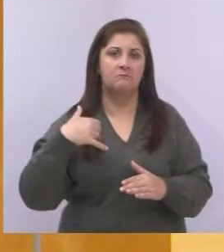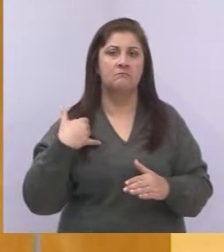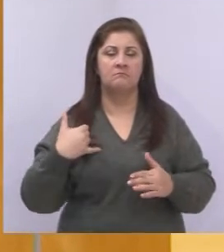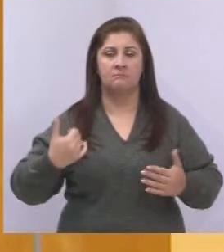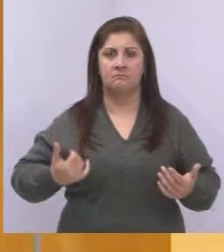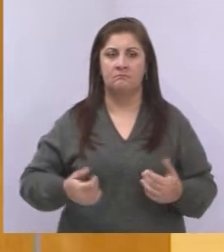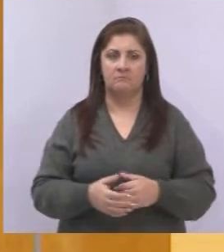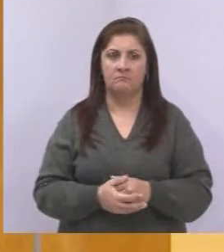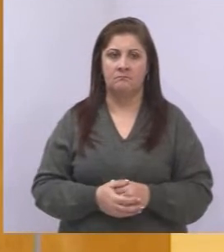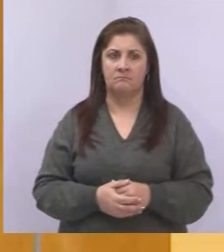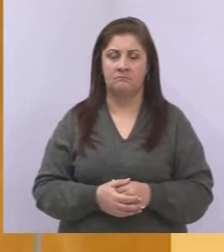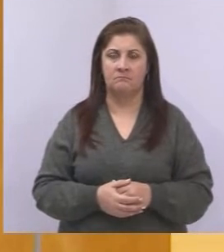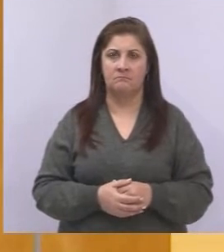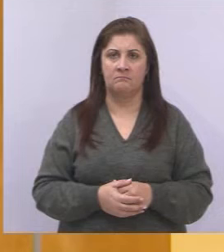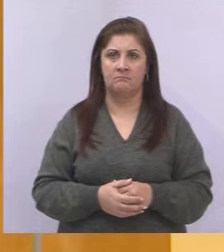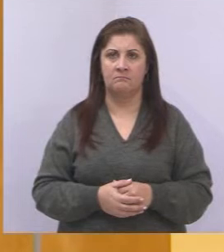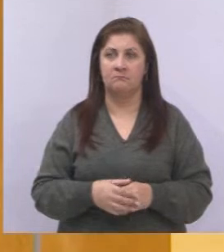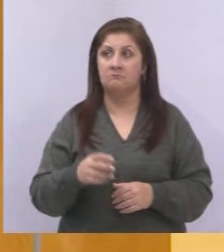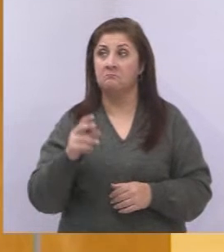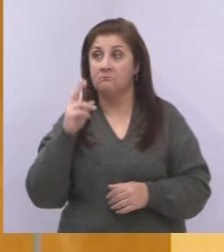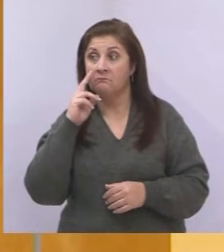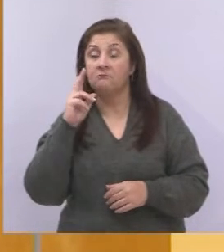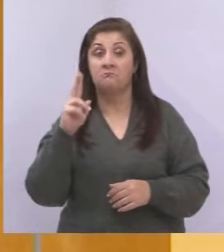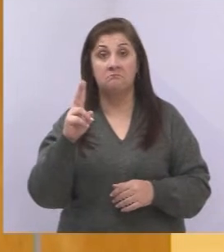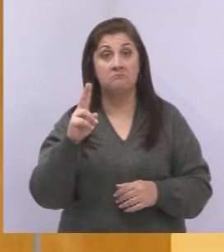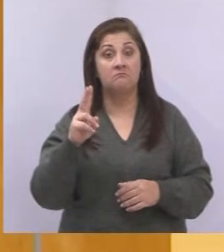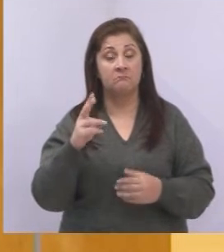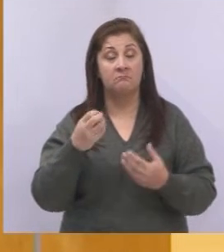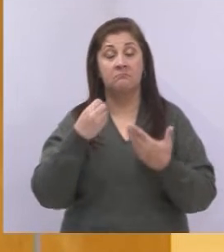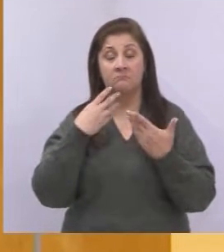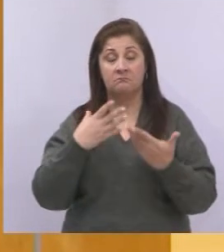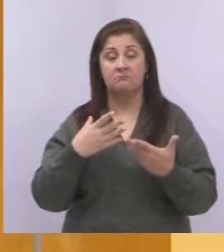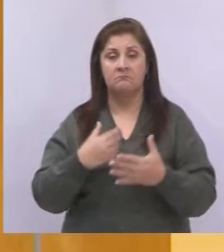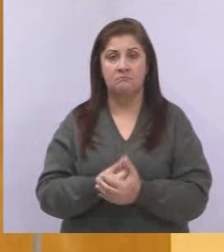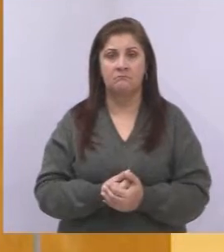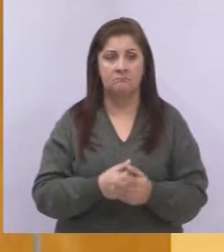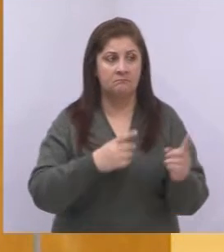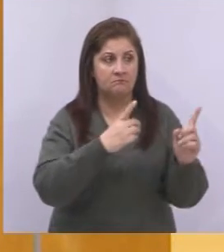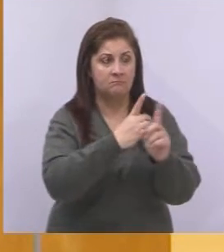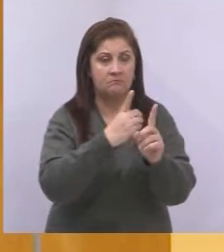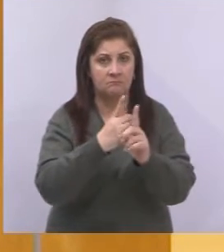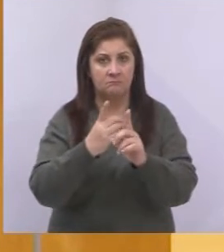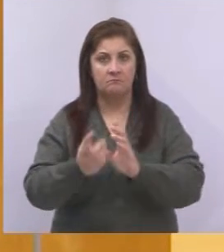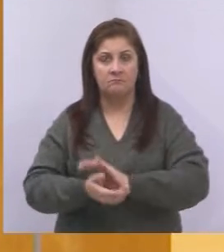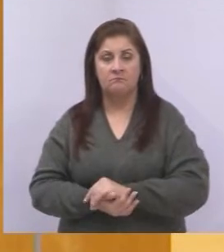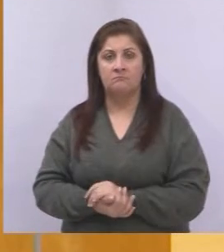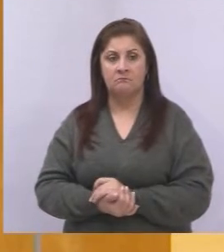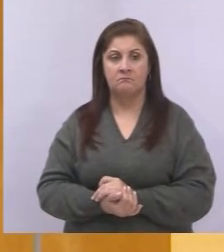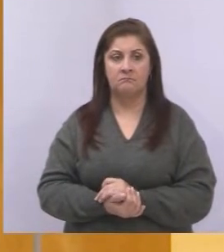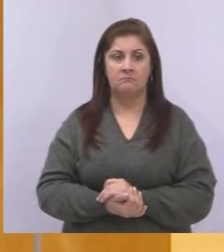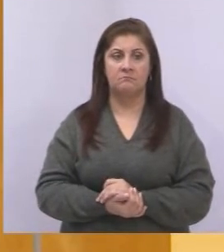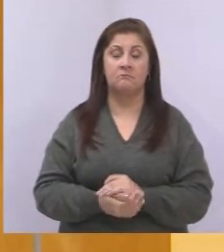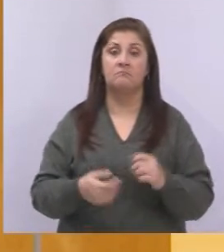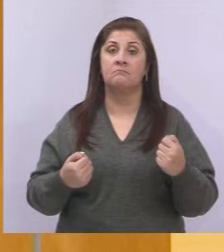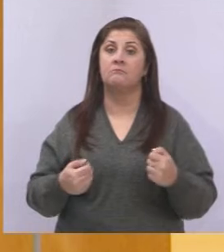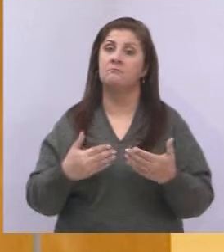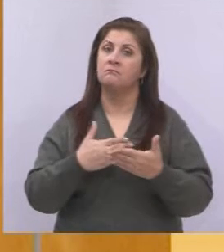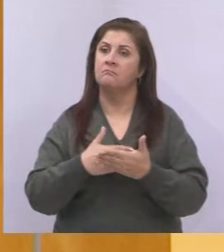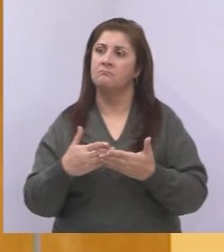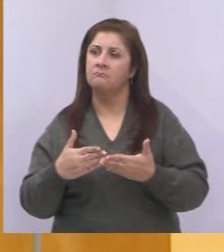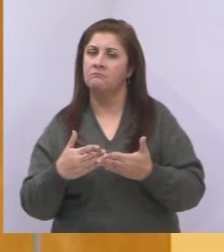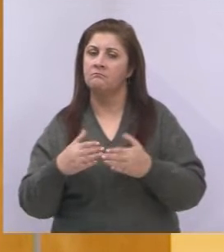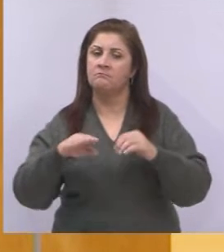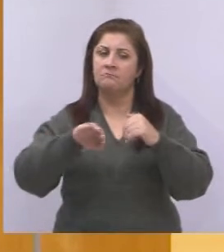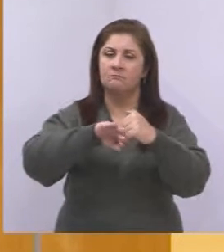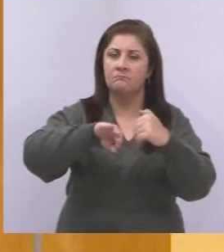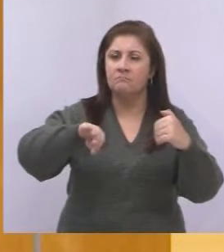poucos, né? Que a gente, cada vez mais, graças a Deus, a gente passa a encontrar, a gente tem que começar a fazer uma divisão